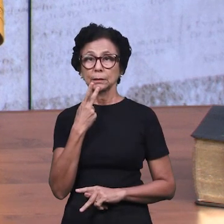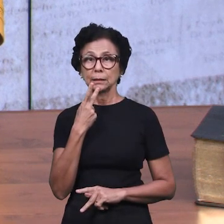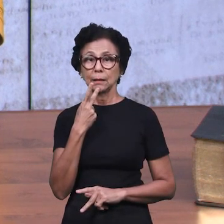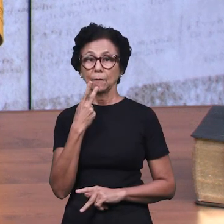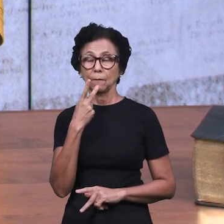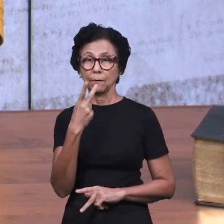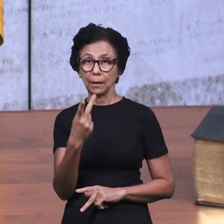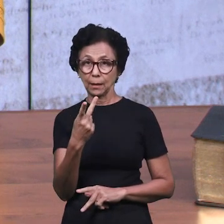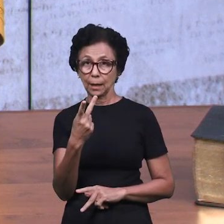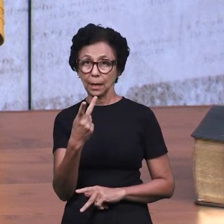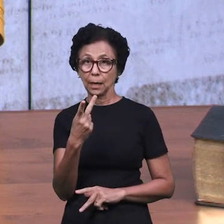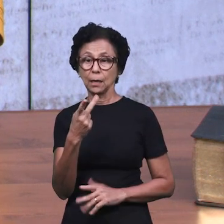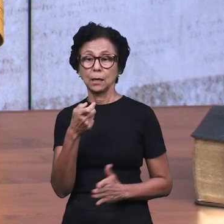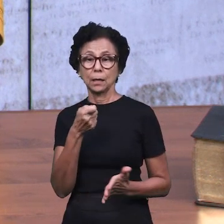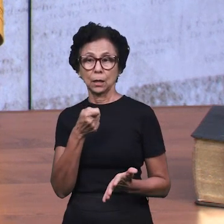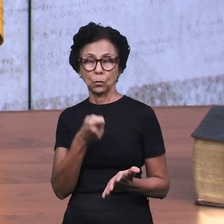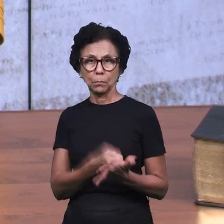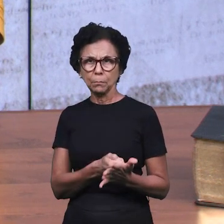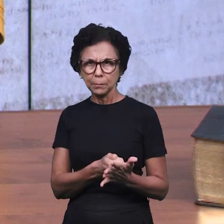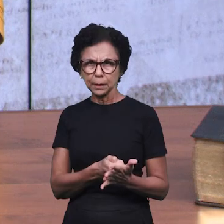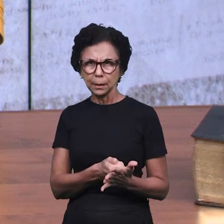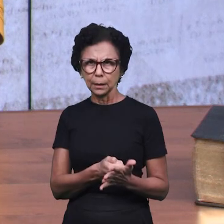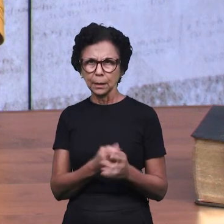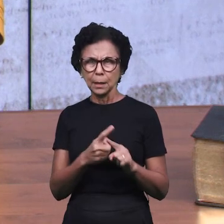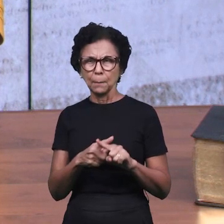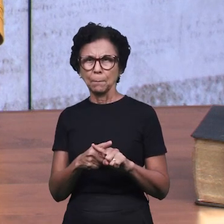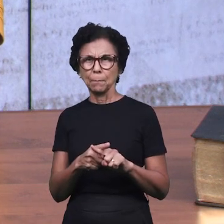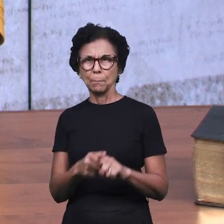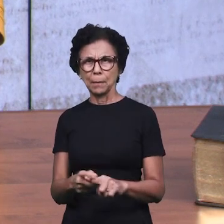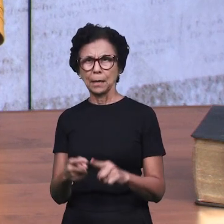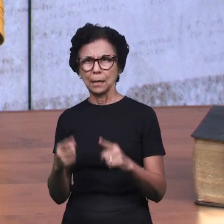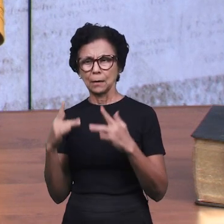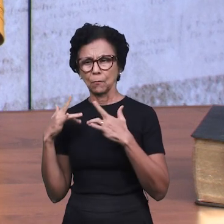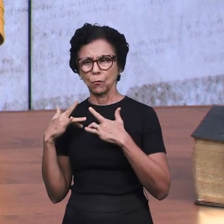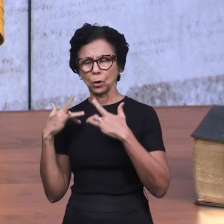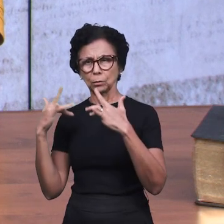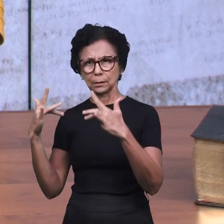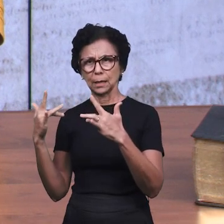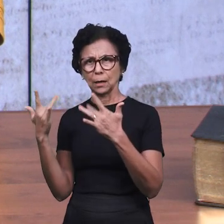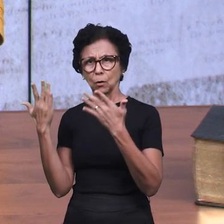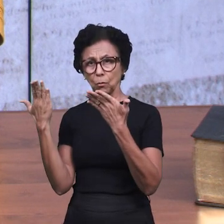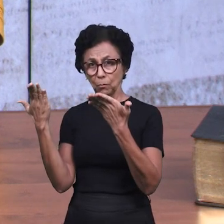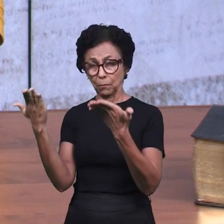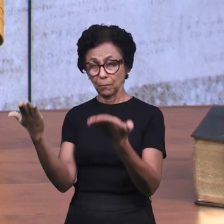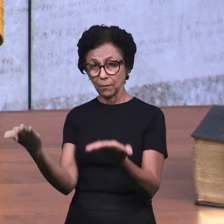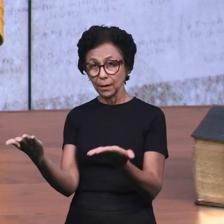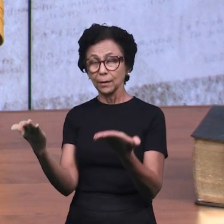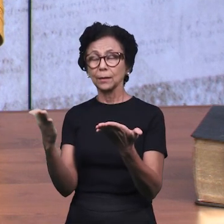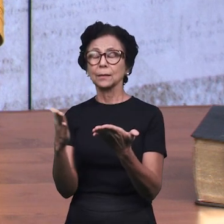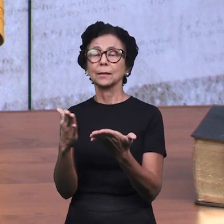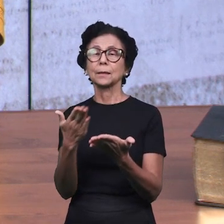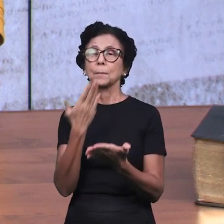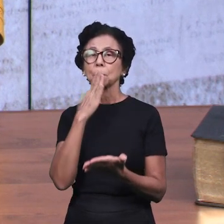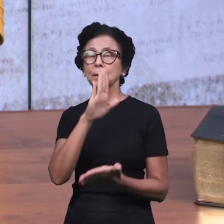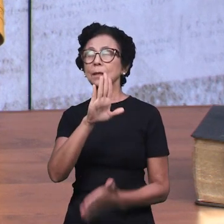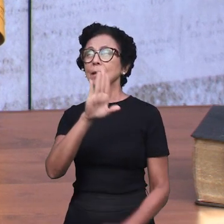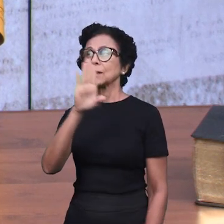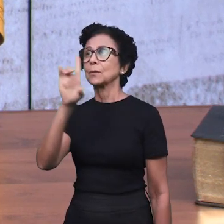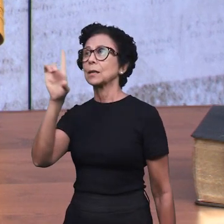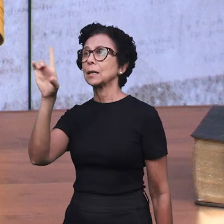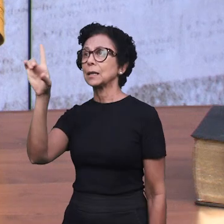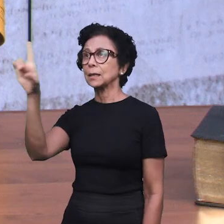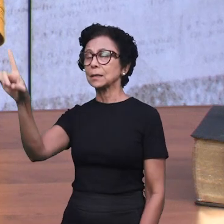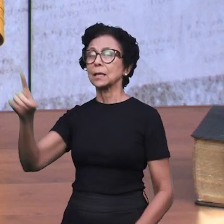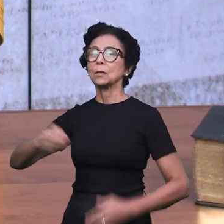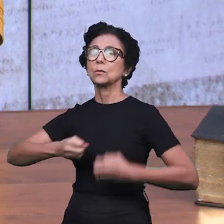e o farás, mas a oferta voluntária, assim como votaste ao Senhor teu Deus e o